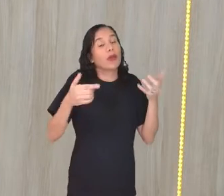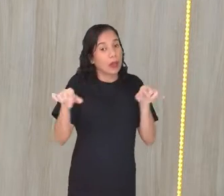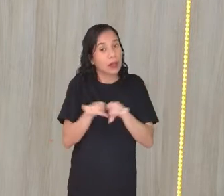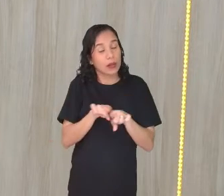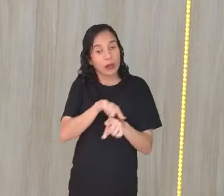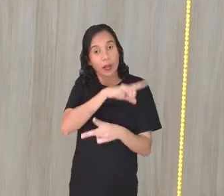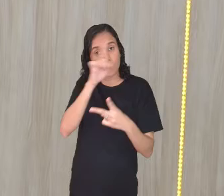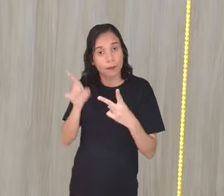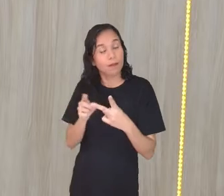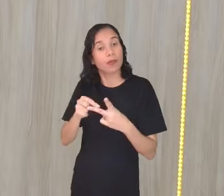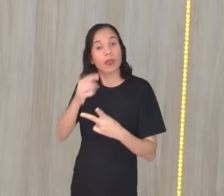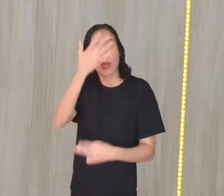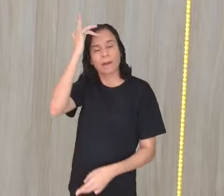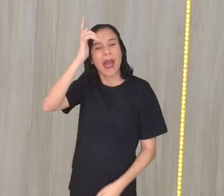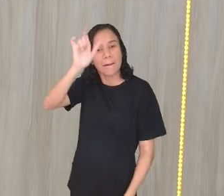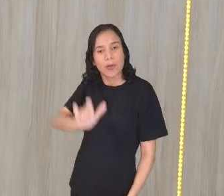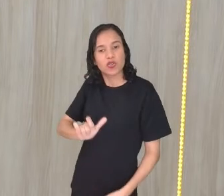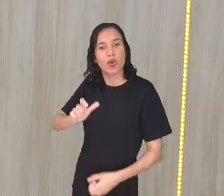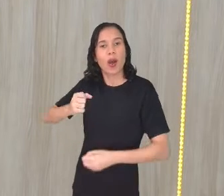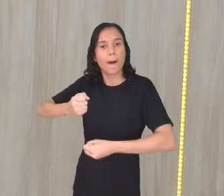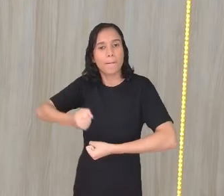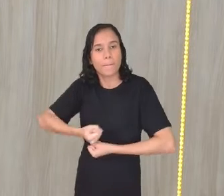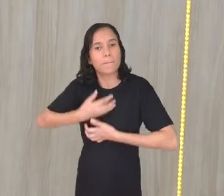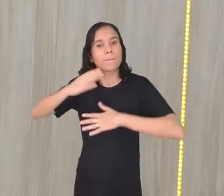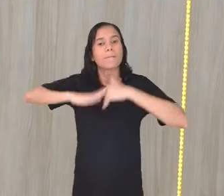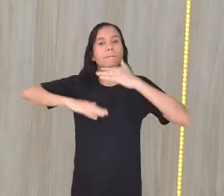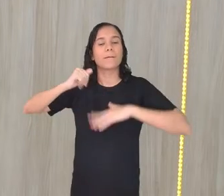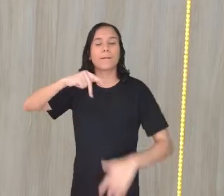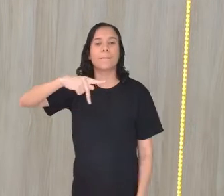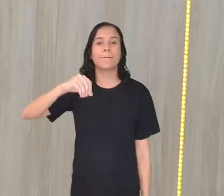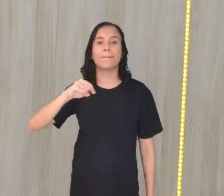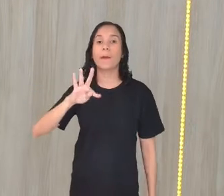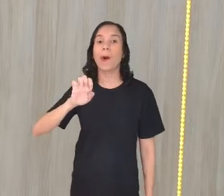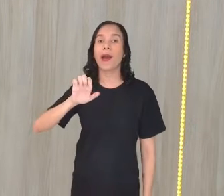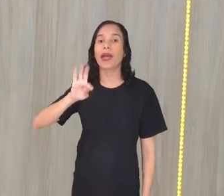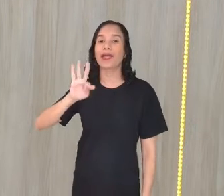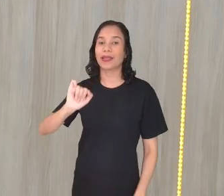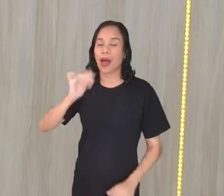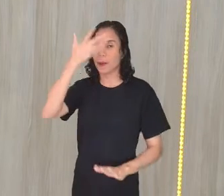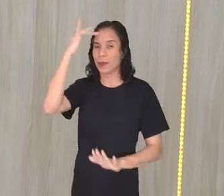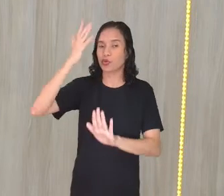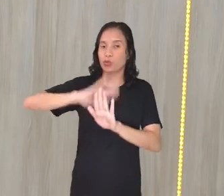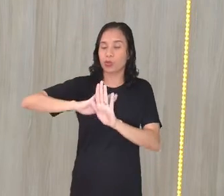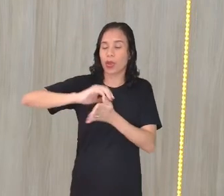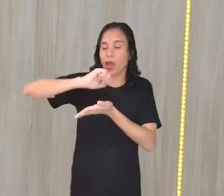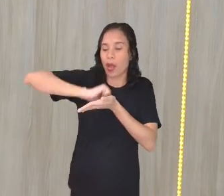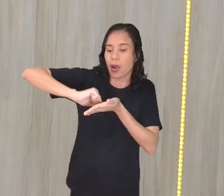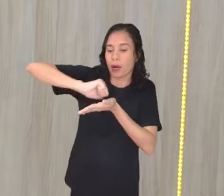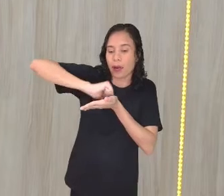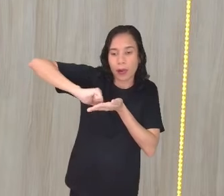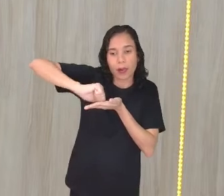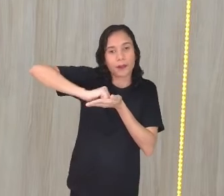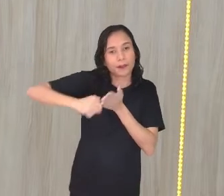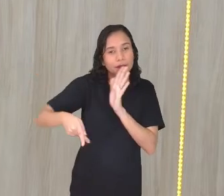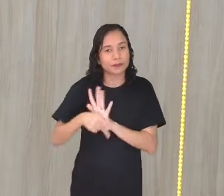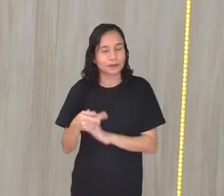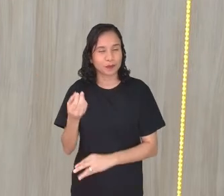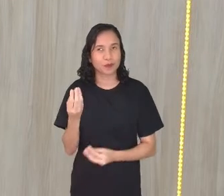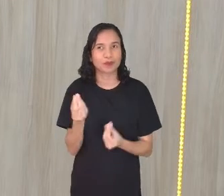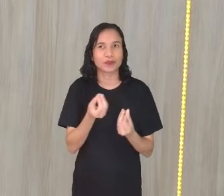gente tem a figura do poeta, né? Que é essa pessoa que está por trás, no engenho ali,